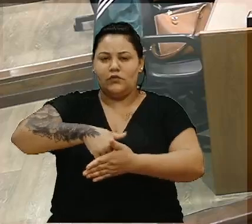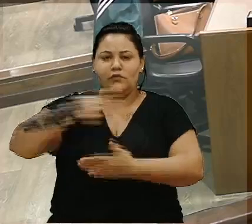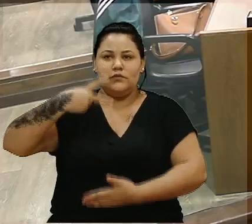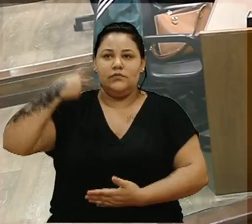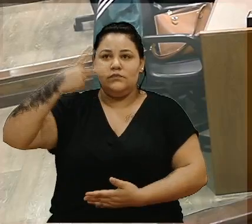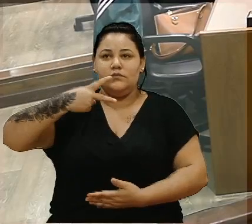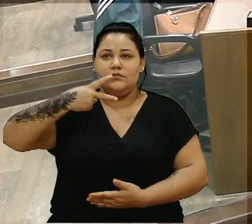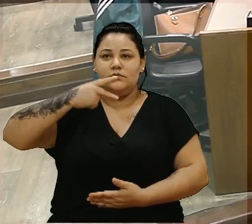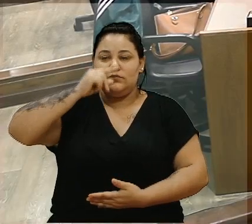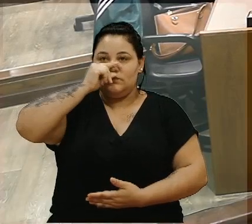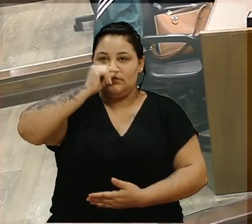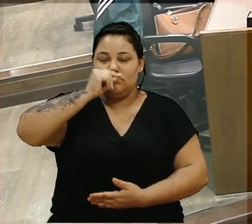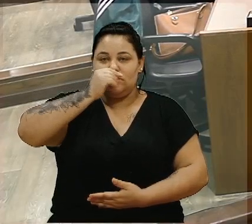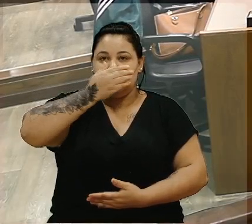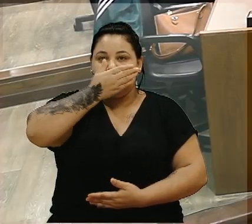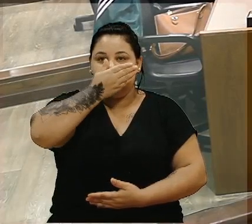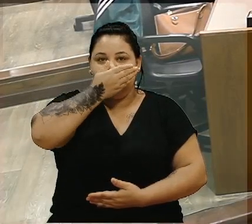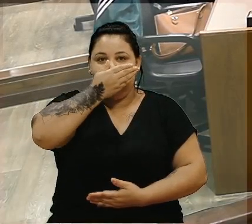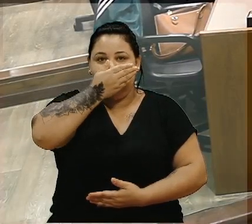Chinel.